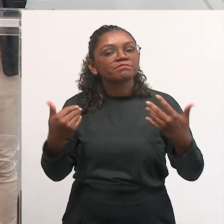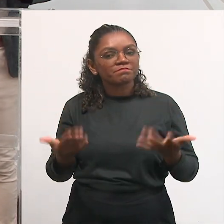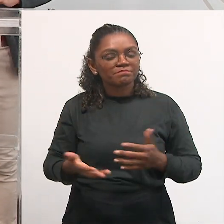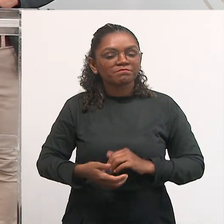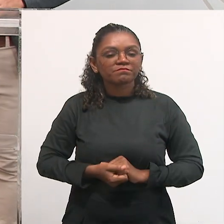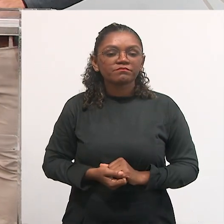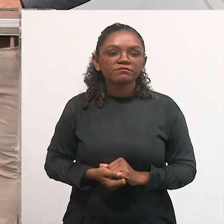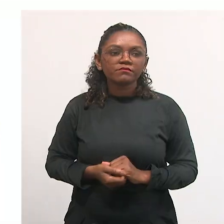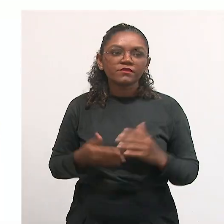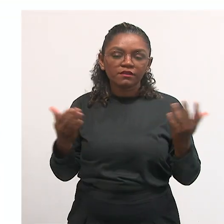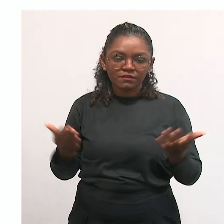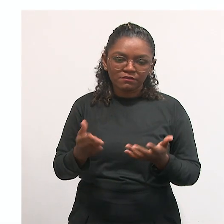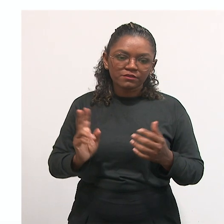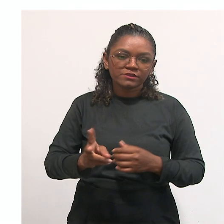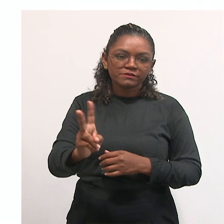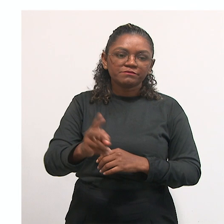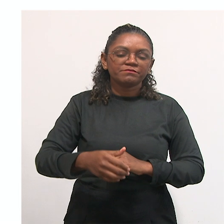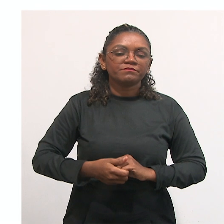ok? Vamos avançar.